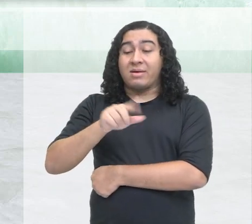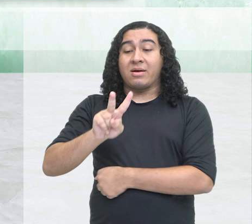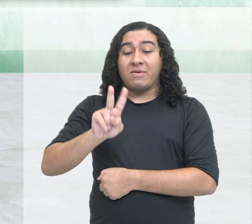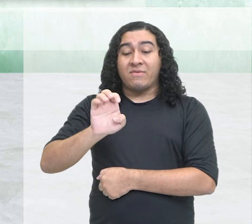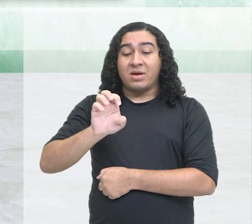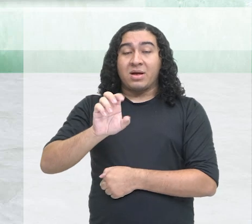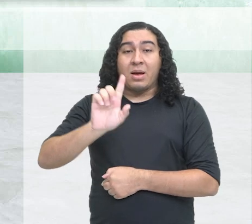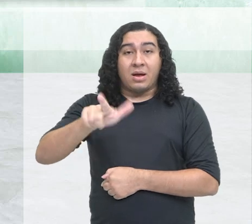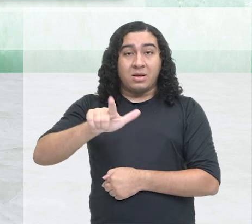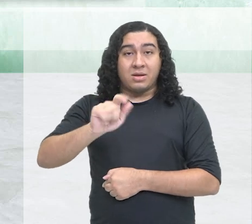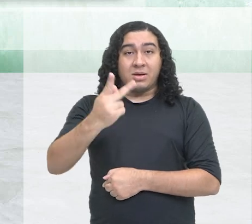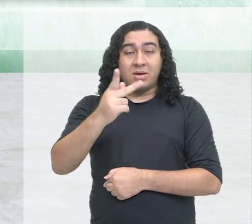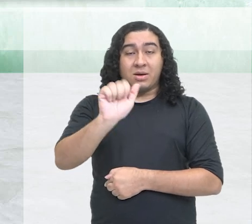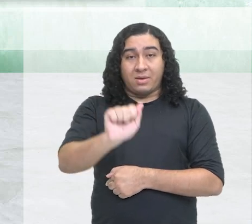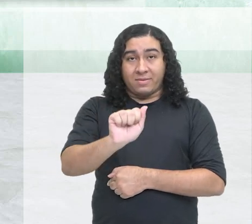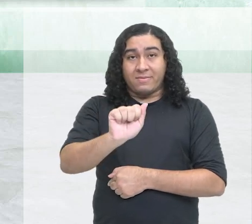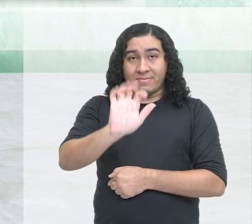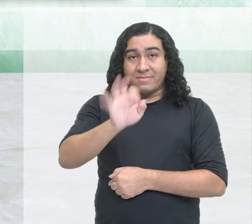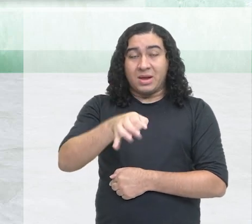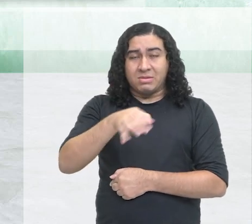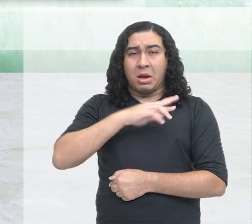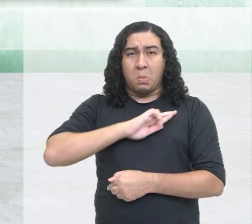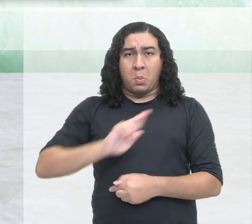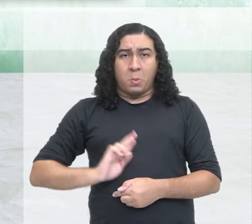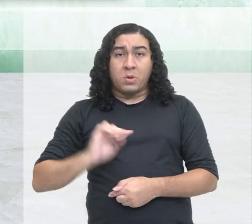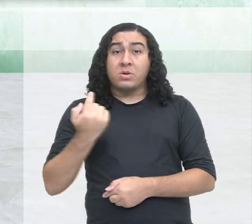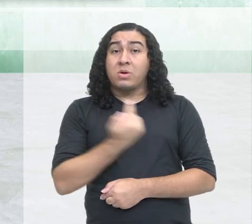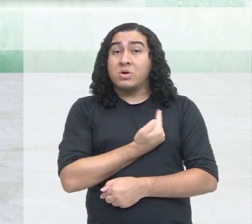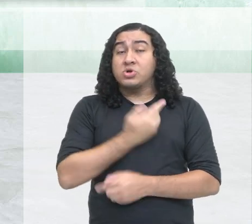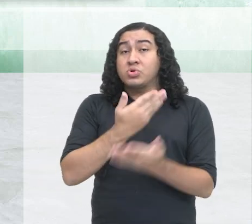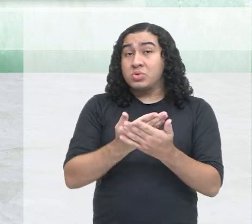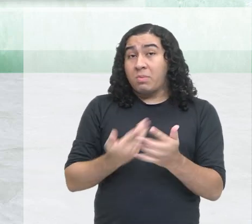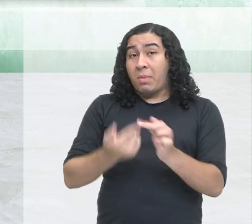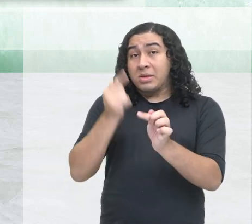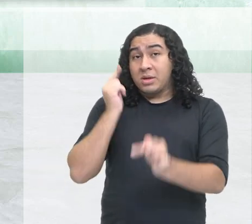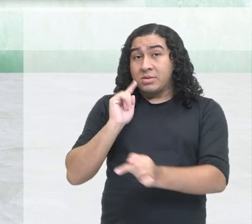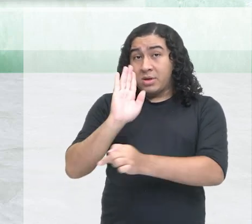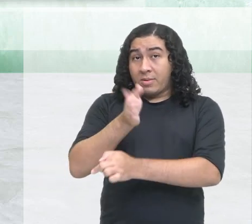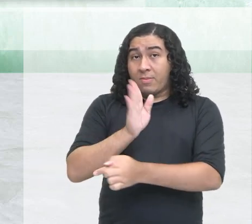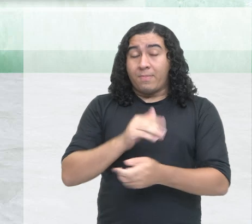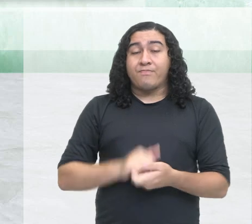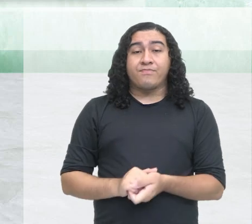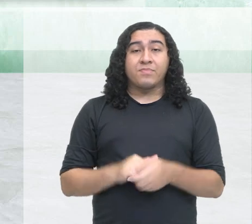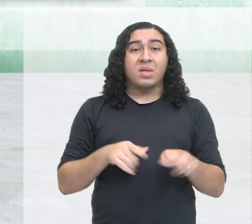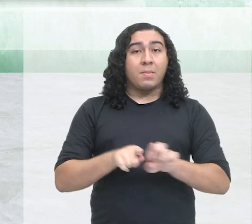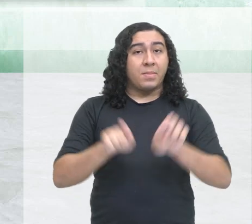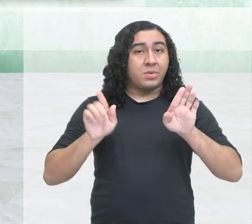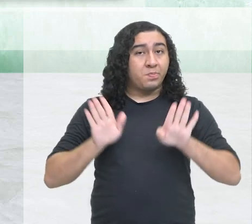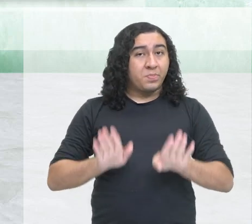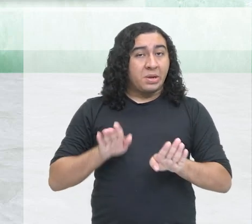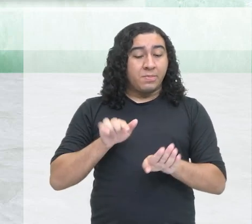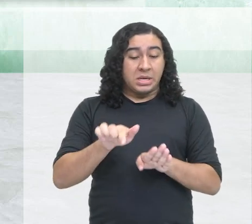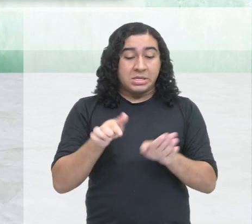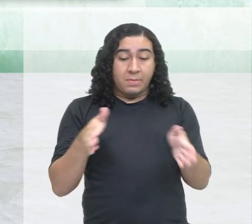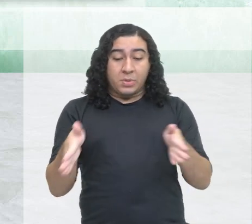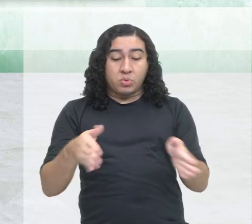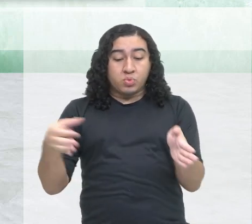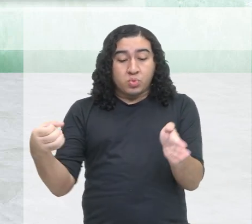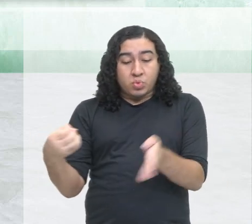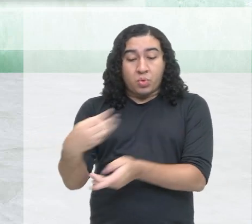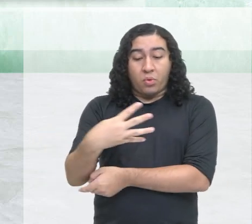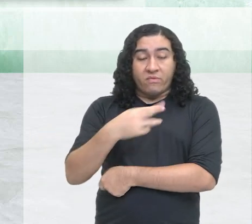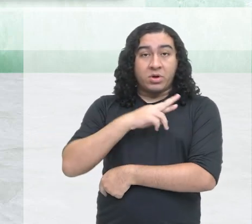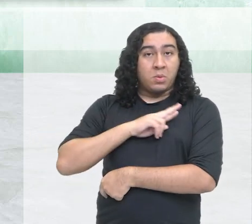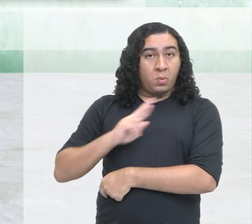como República Velha, né? E que já vimos em momentos anteriores, tá? Mas, né, esse período da